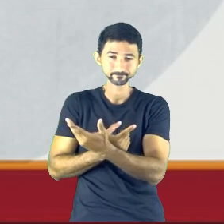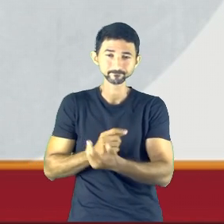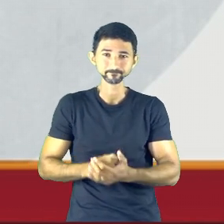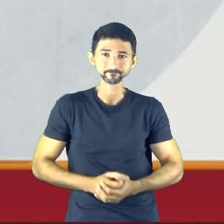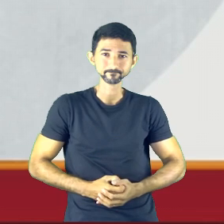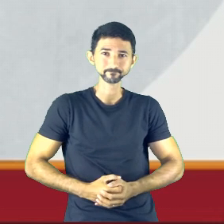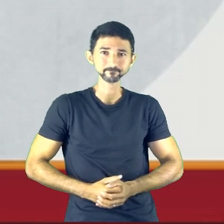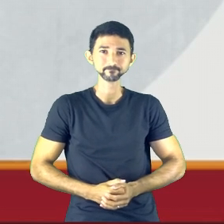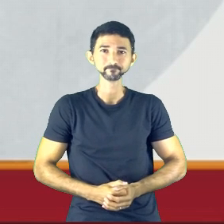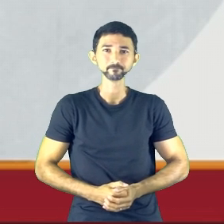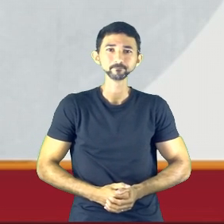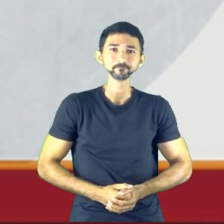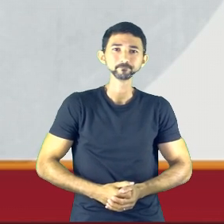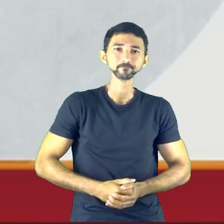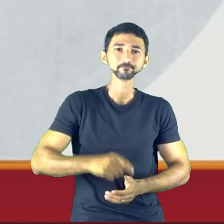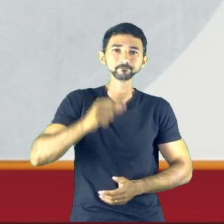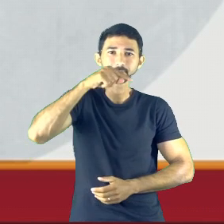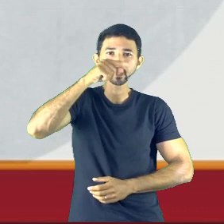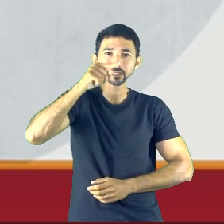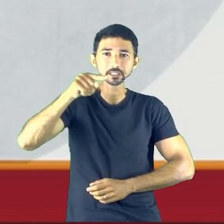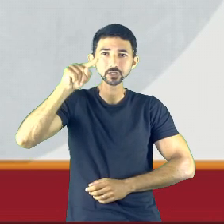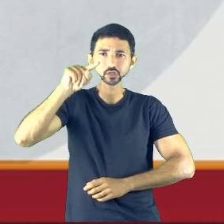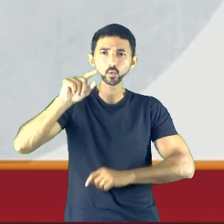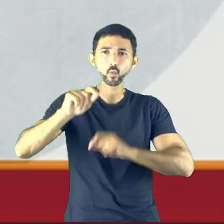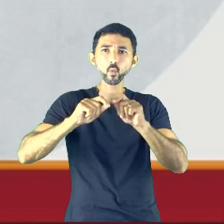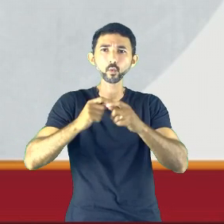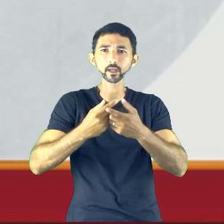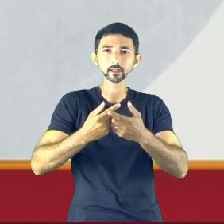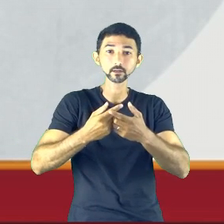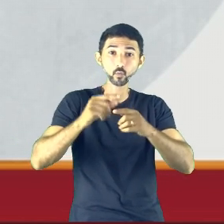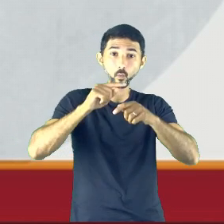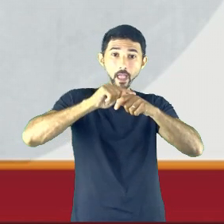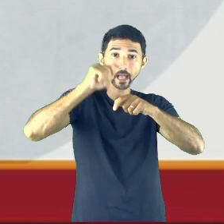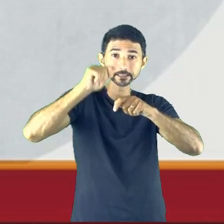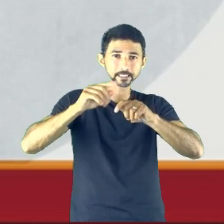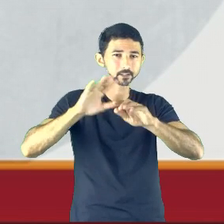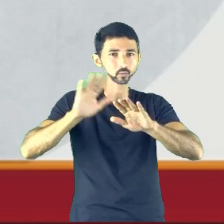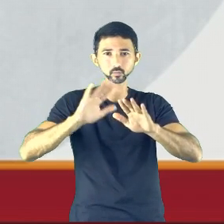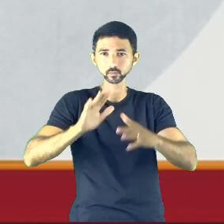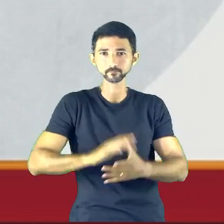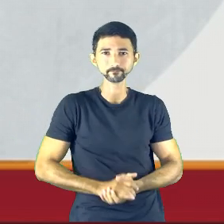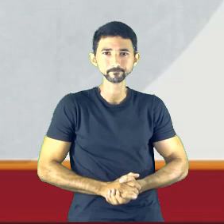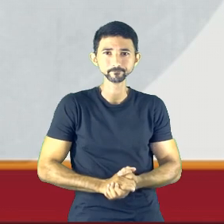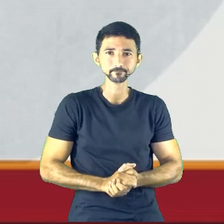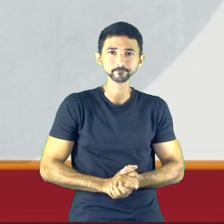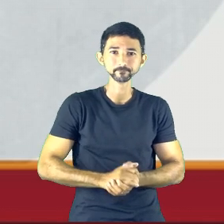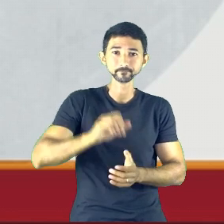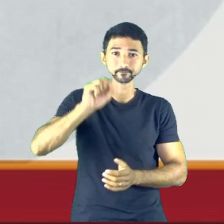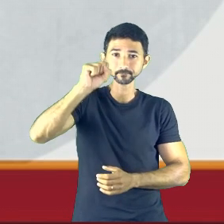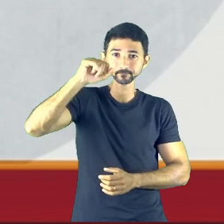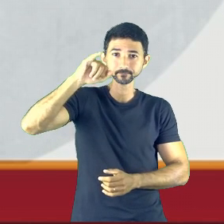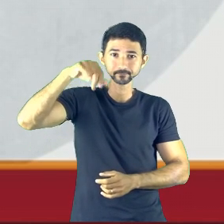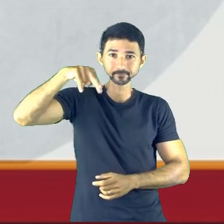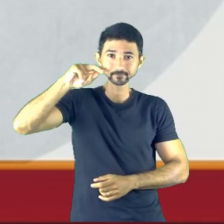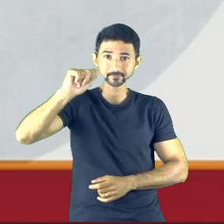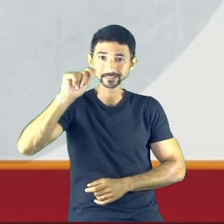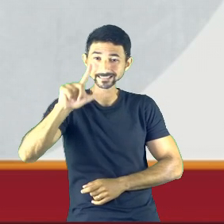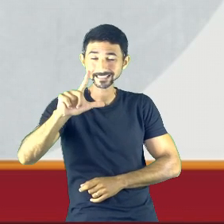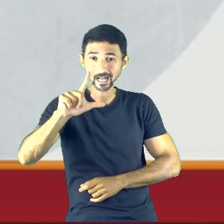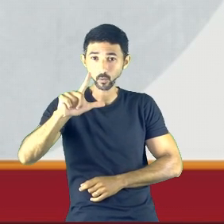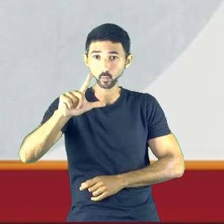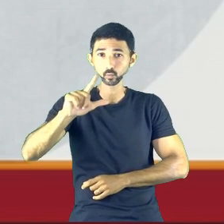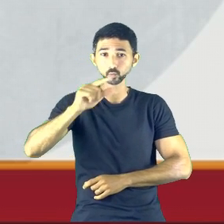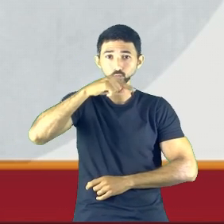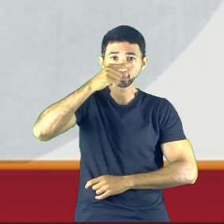vocês aqui, ó, os olhudinhos, prestem atenção. O tio é um sinal e não é um acento. Muitas pessoas confundem isso,